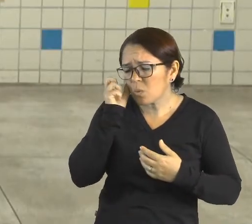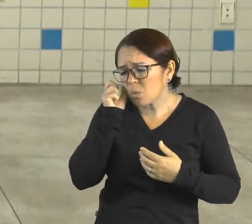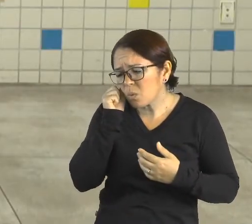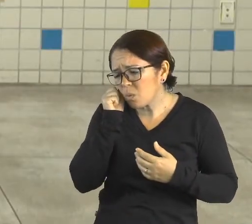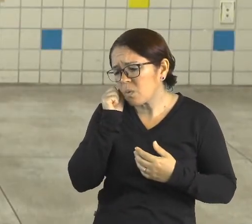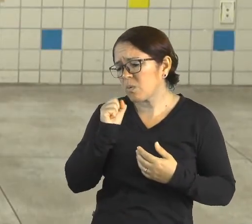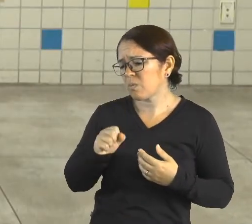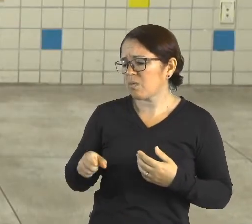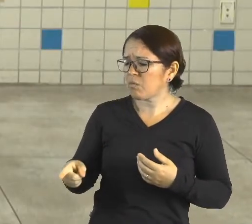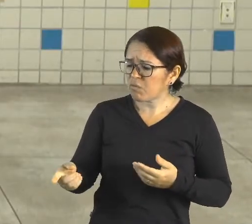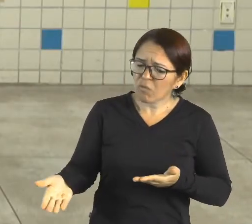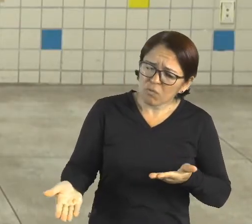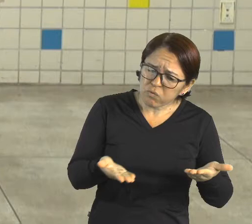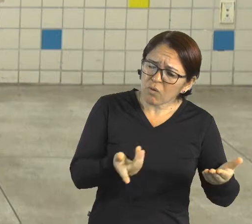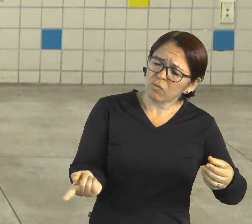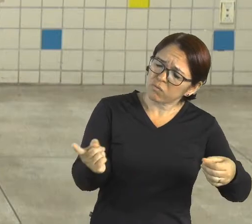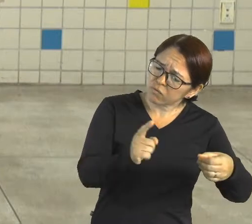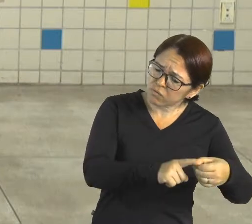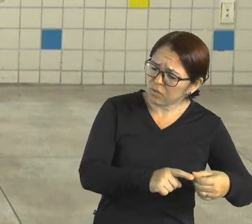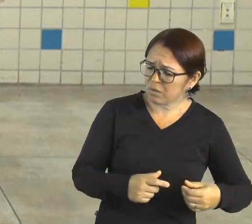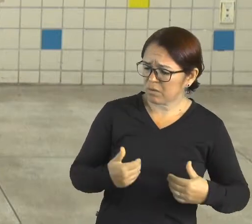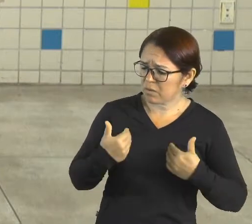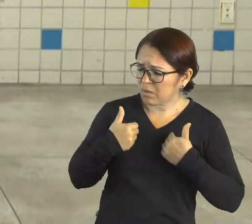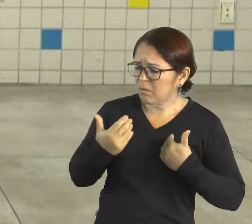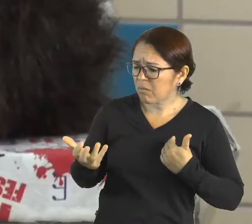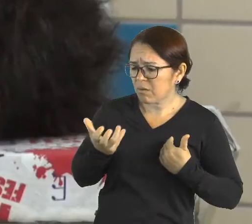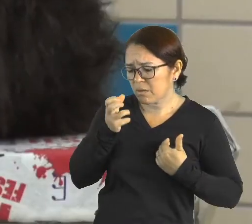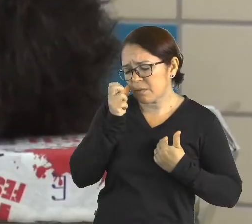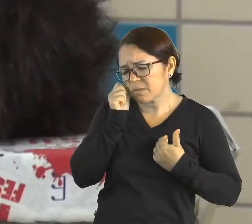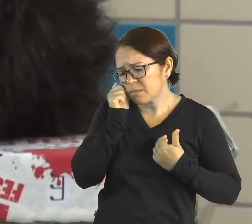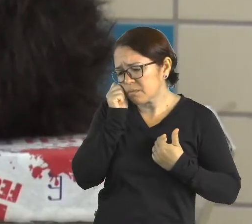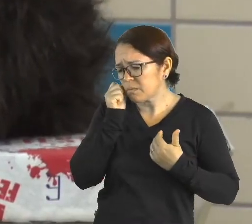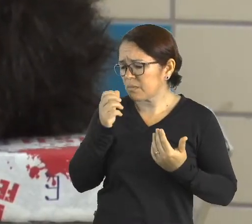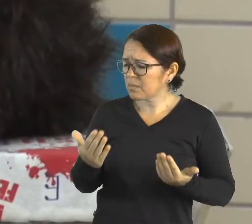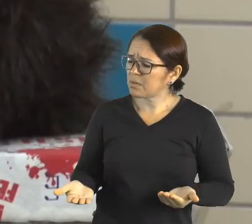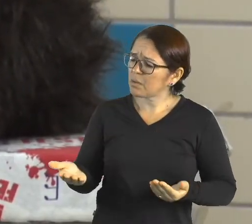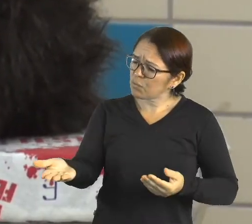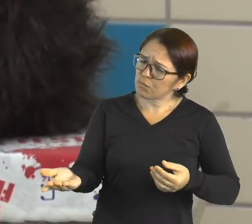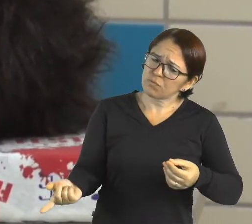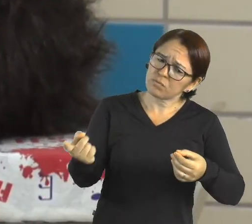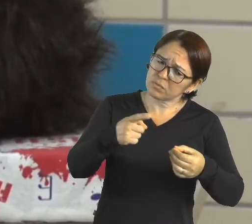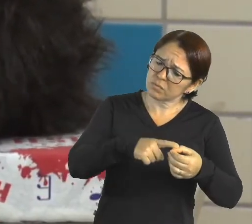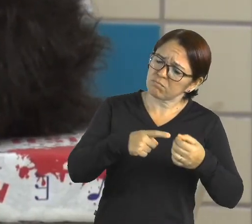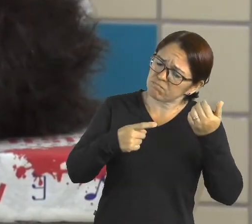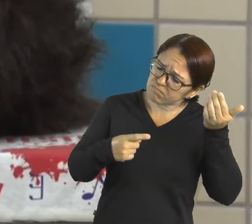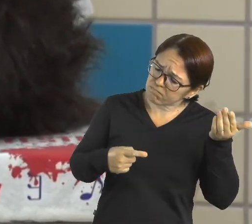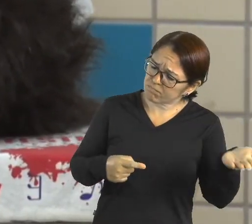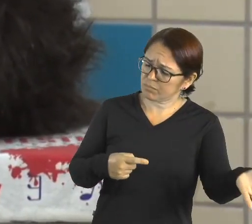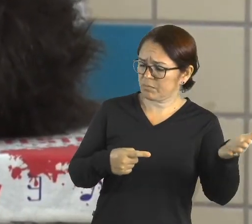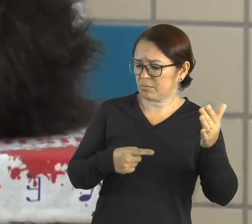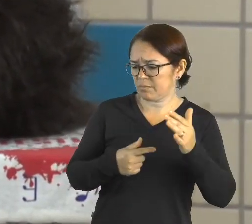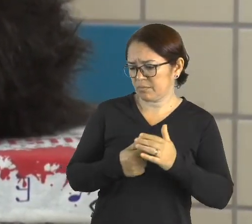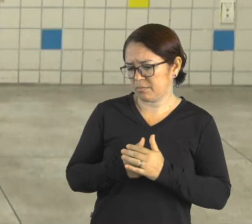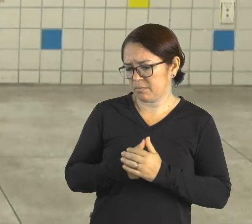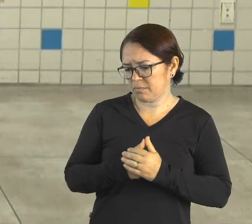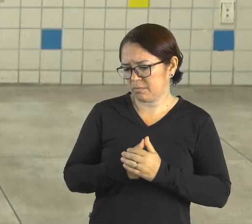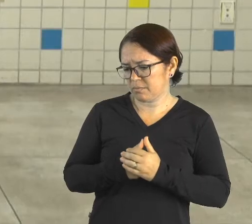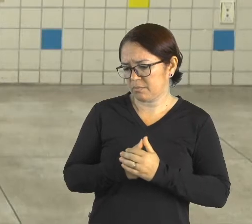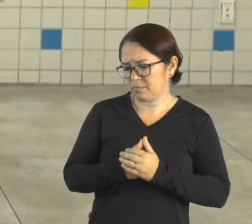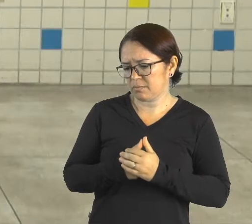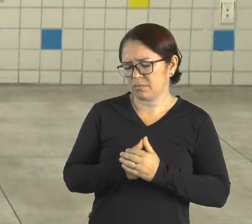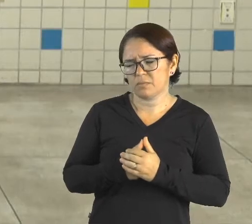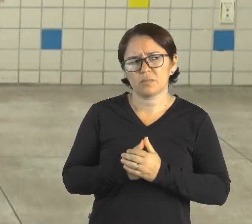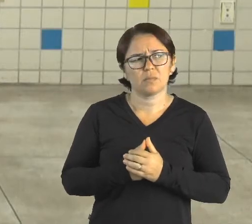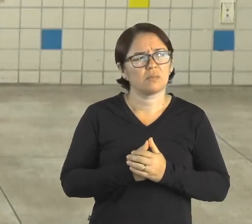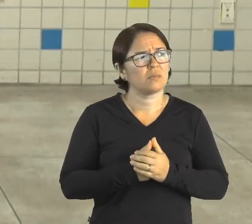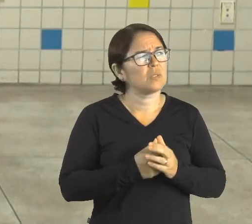porque você não volta para lá. Papai quer dormir porque você não volta para lá. Ele